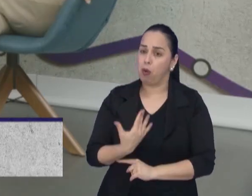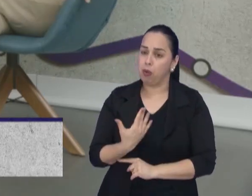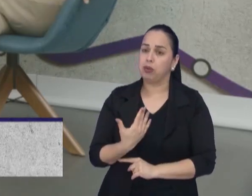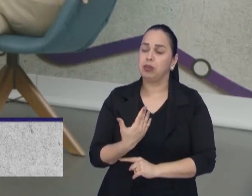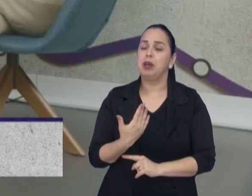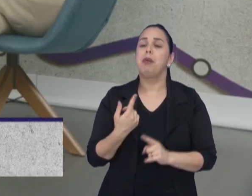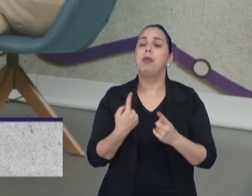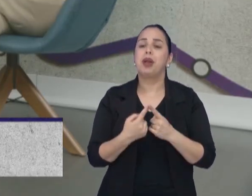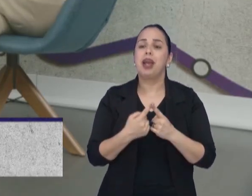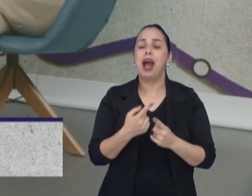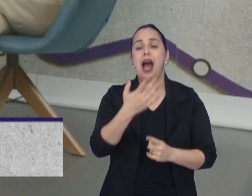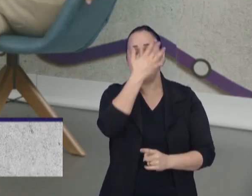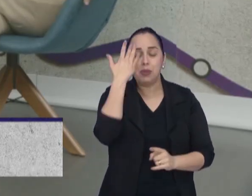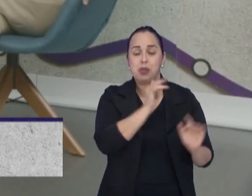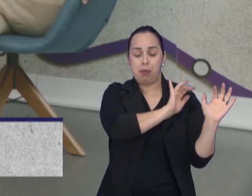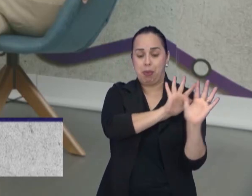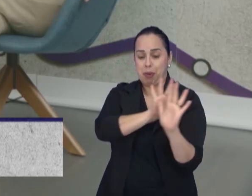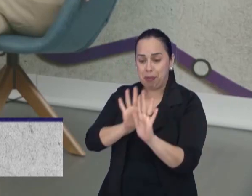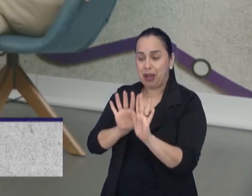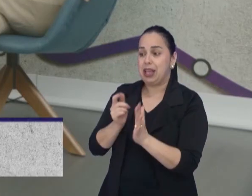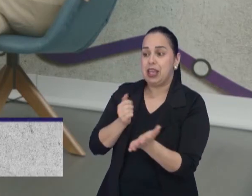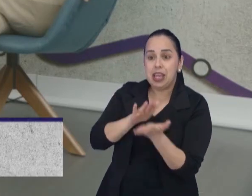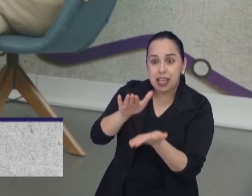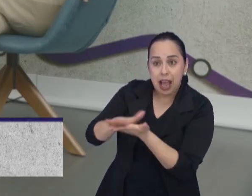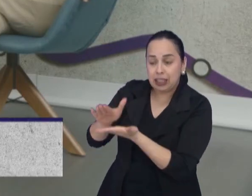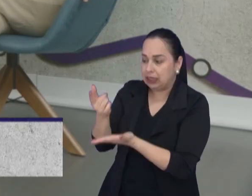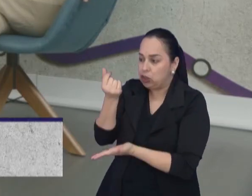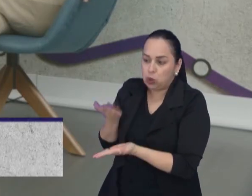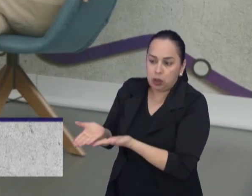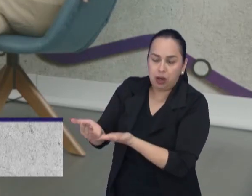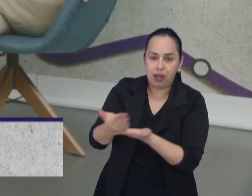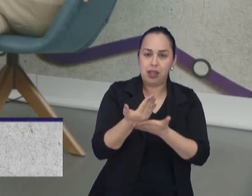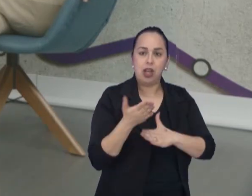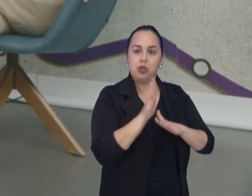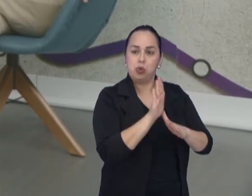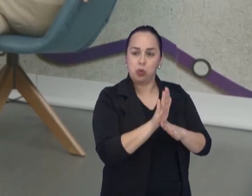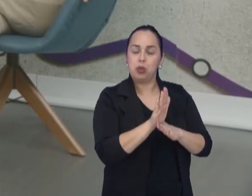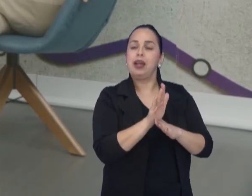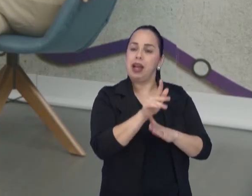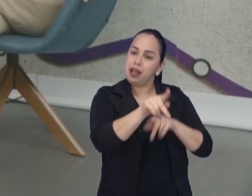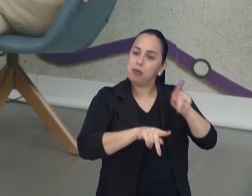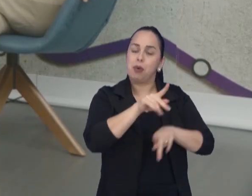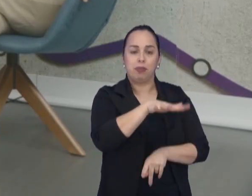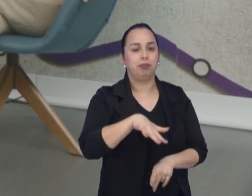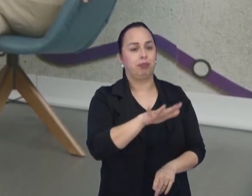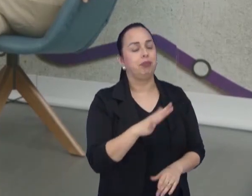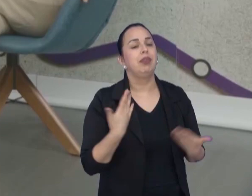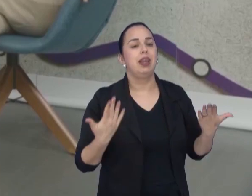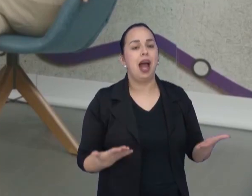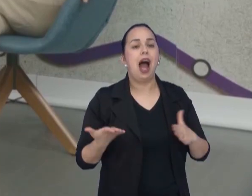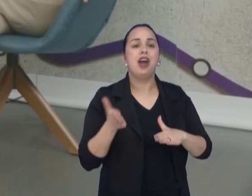as pessoas investindo no próximo. As quermesses, né, nossa, é uma época que acaba aquecendo bastante, né, ajudando